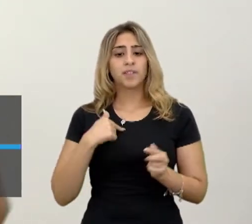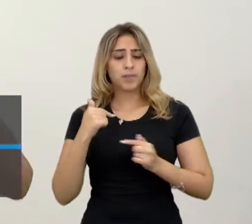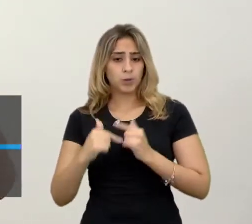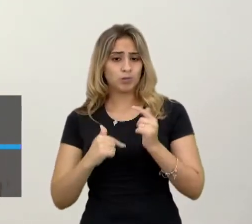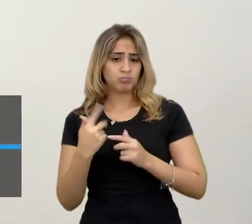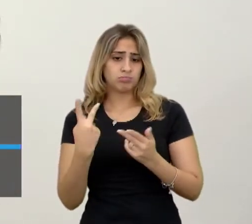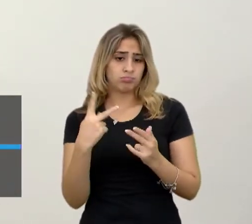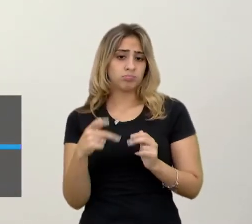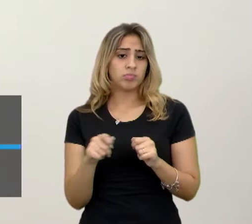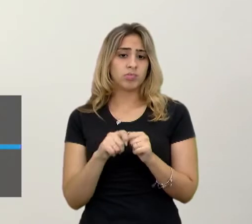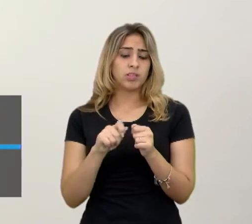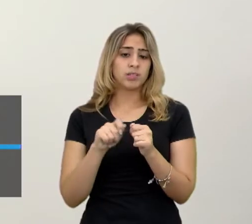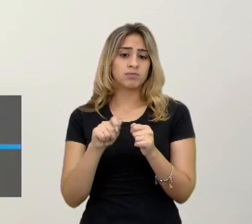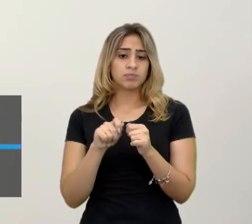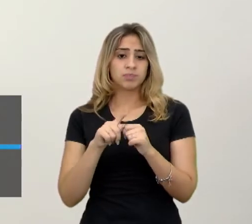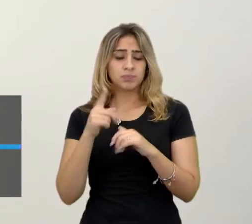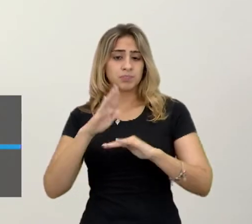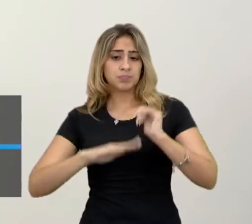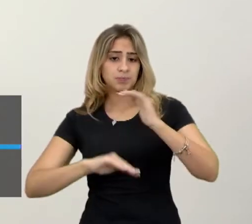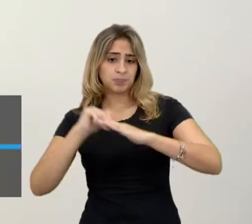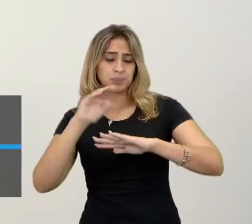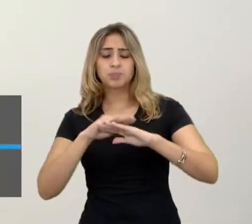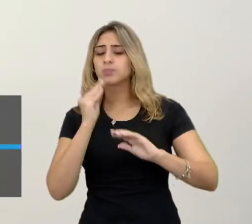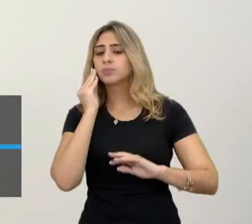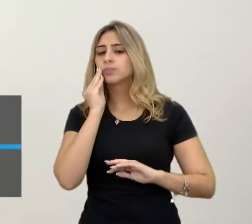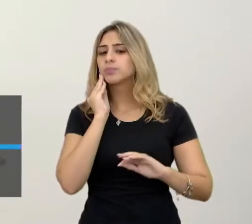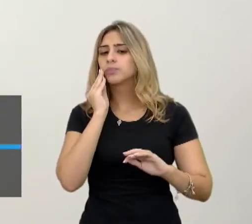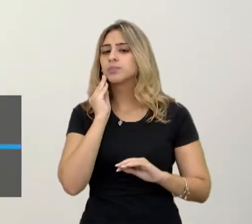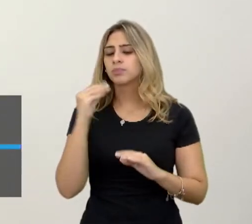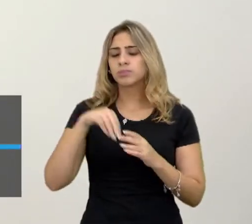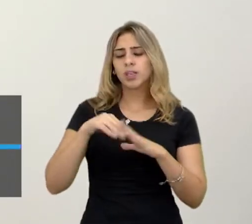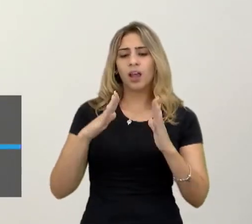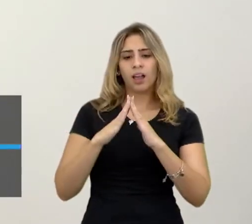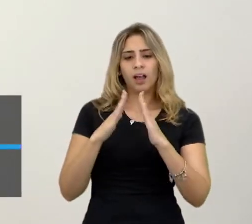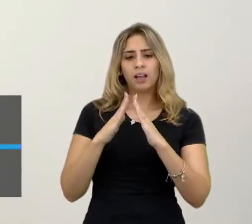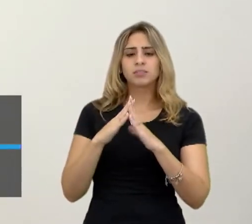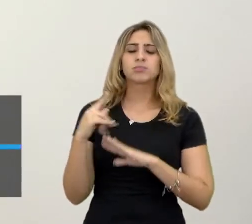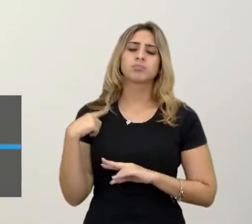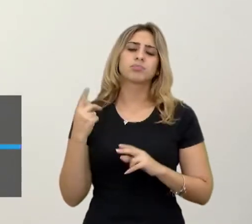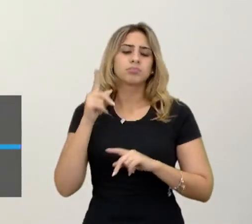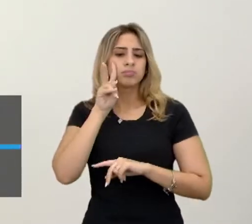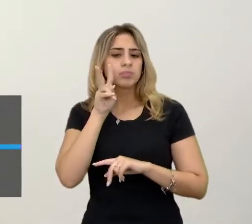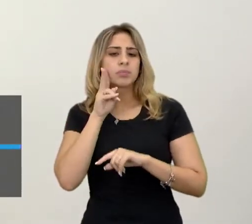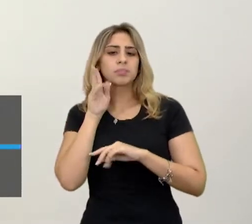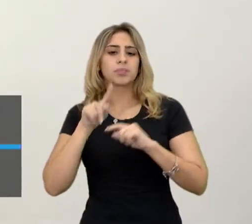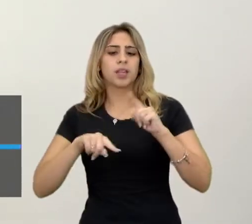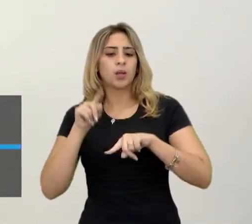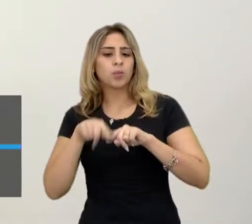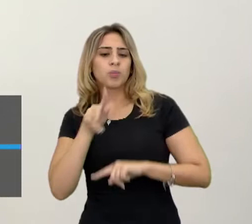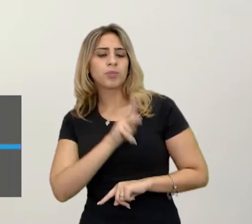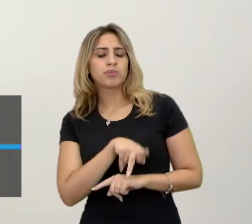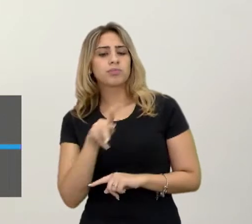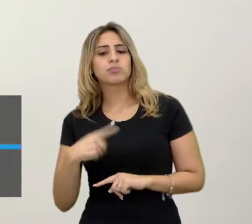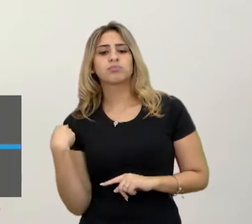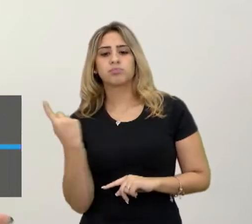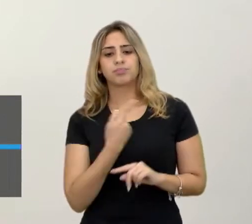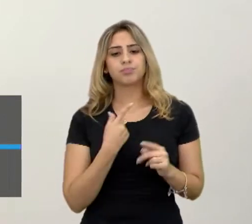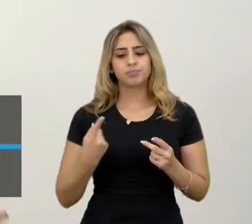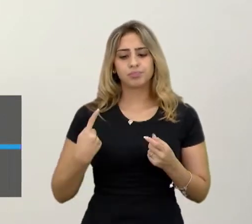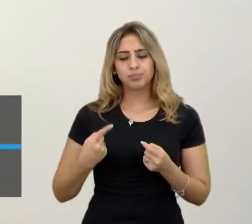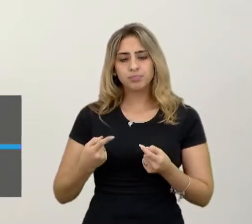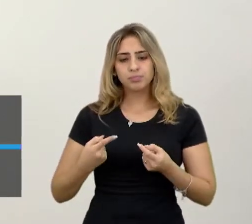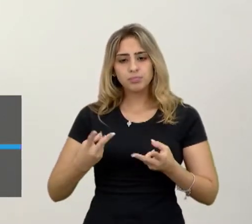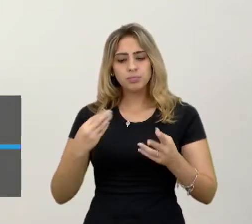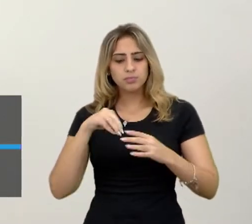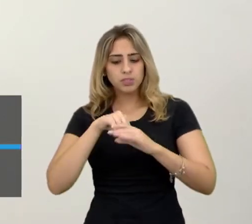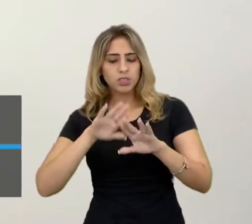funcionalidade, fizemos uma prática aqui experimental bem caseira, lembrando que o material aí do professor, o material de indicação, se você está numa